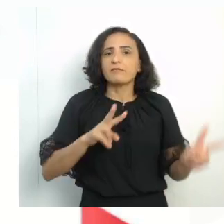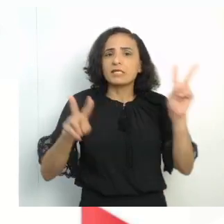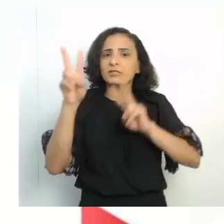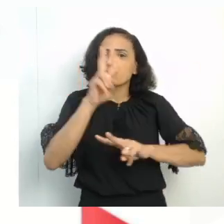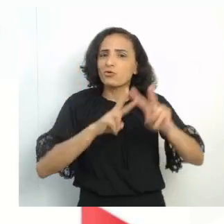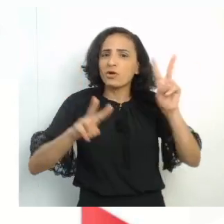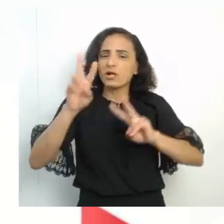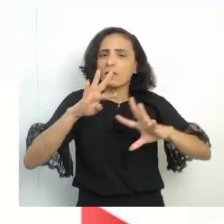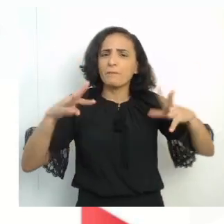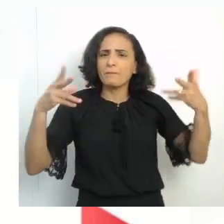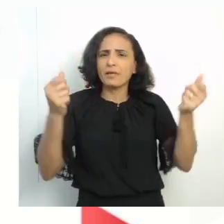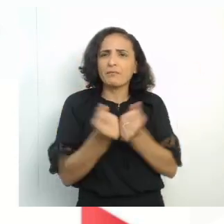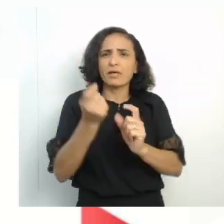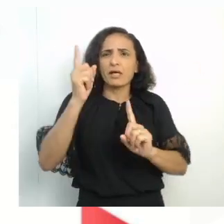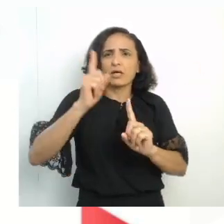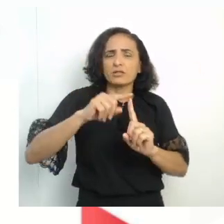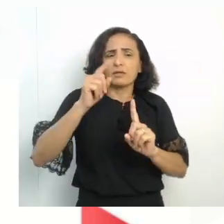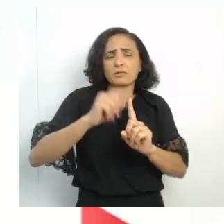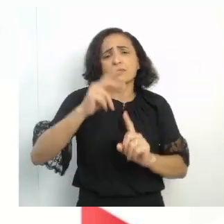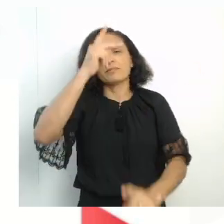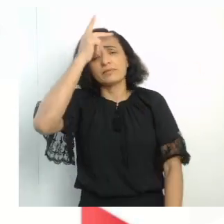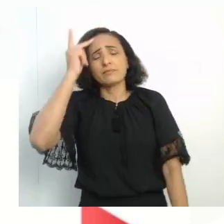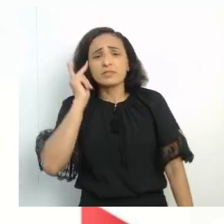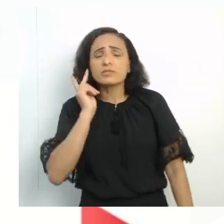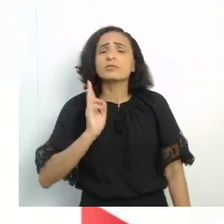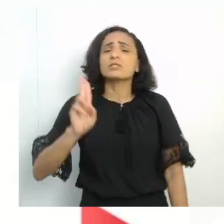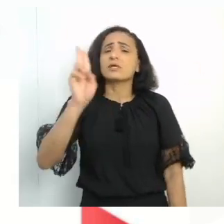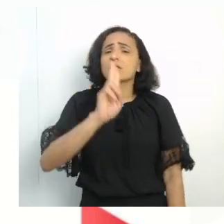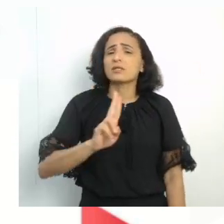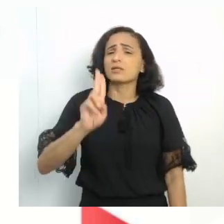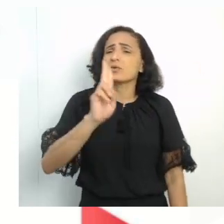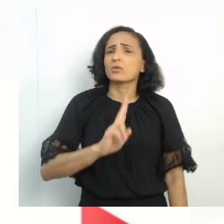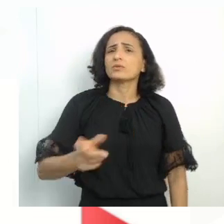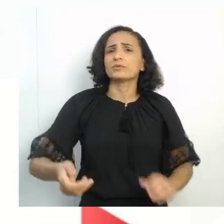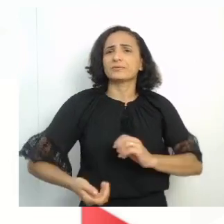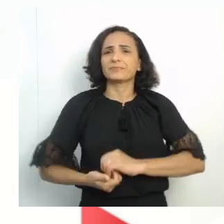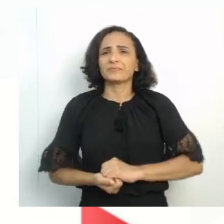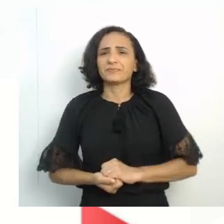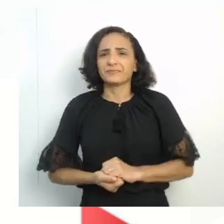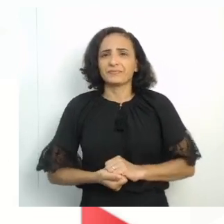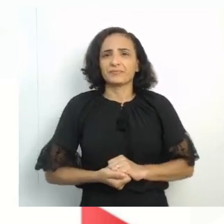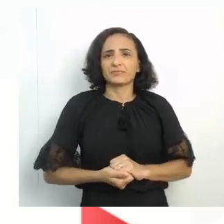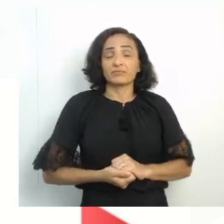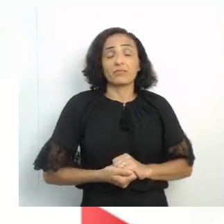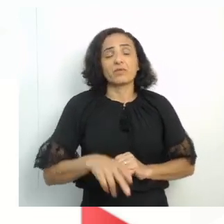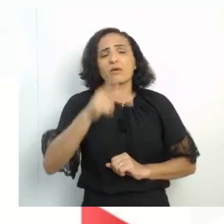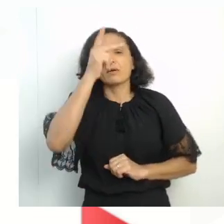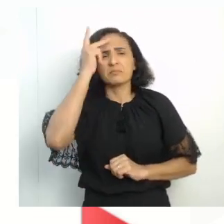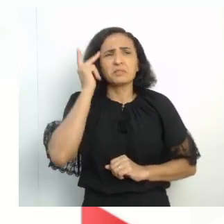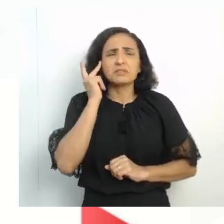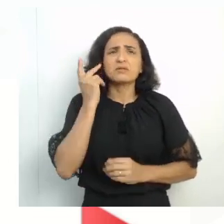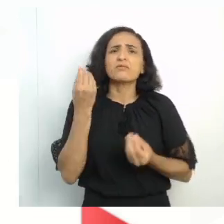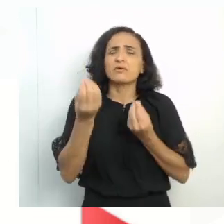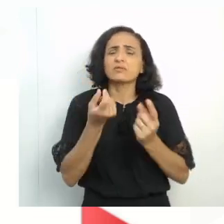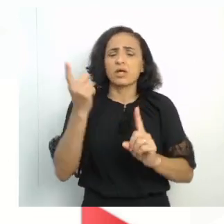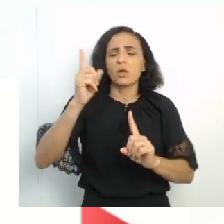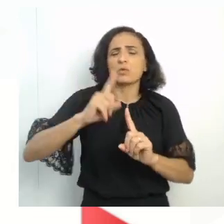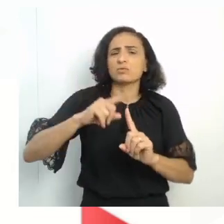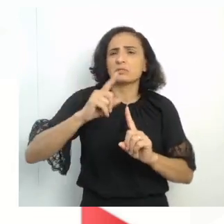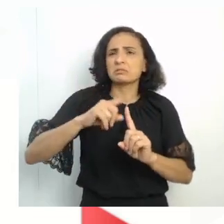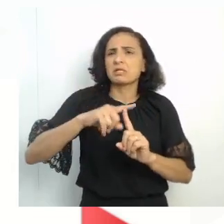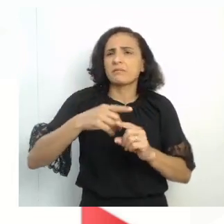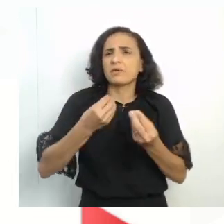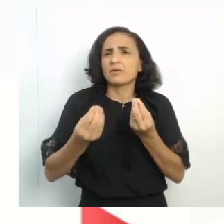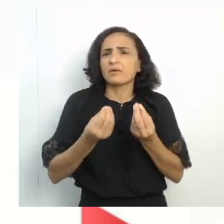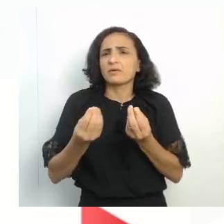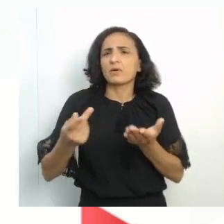fala desses tipos de consumidores. A pessoa ela vai utilizar esse tipo de droga, né? A gente tem